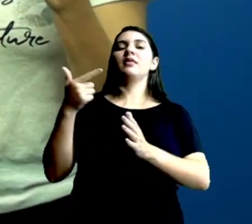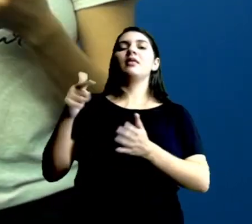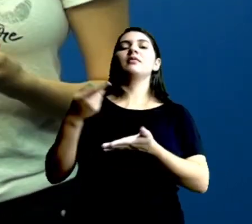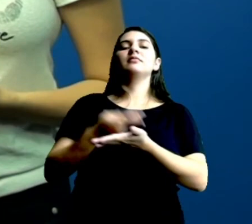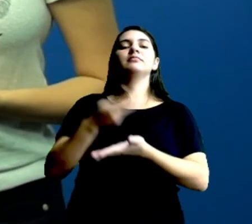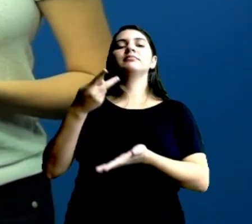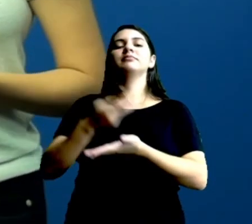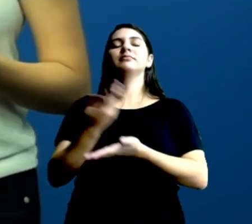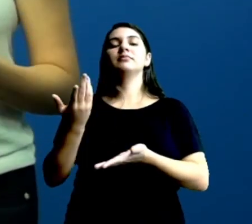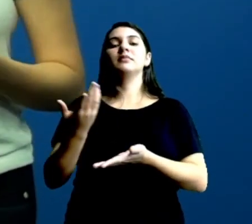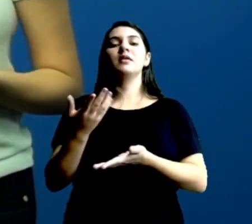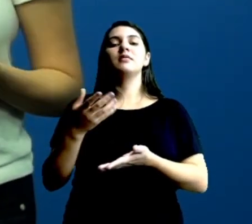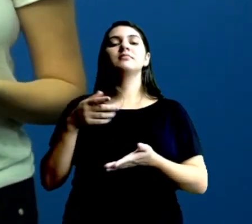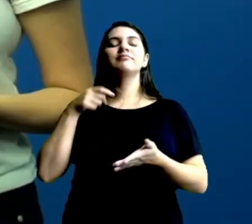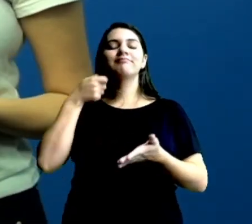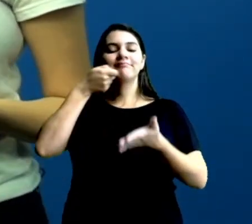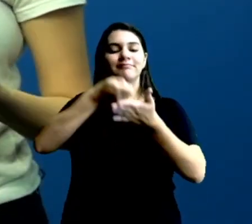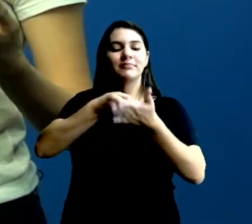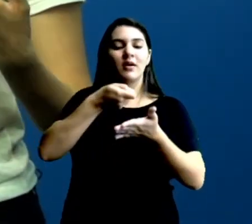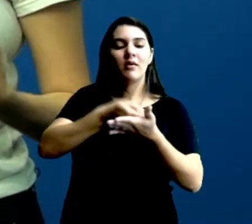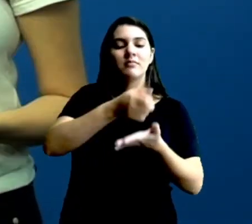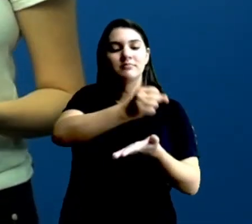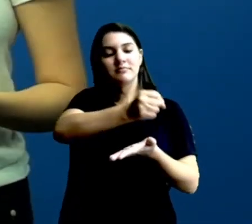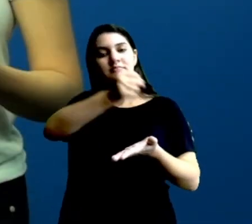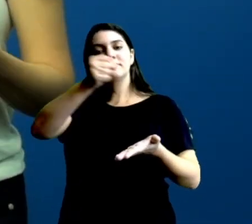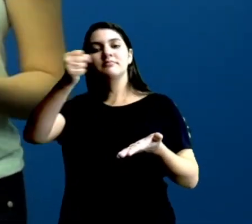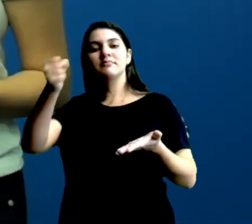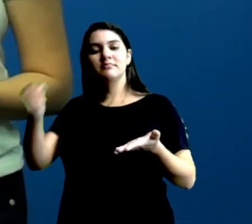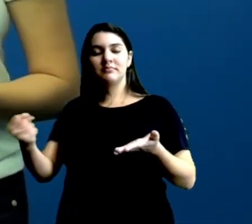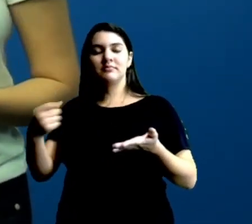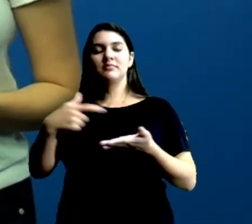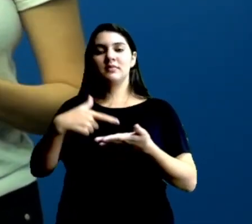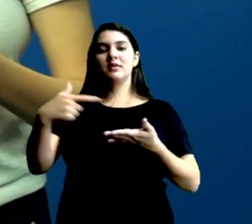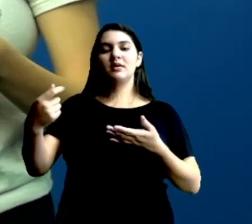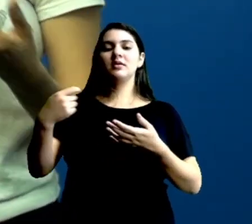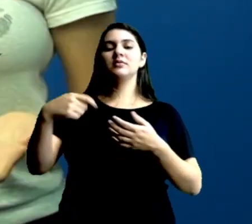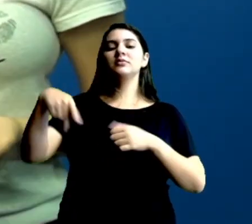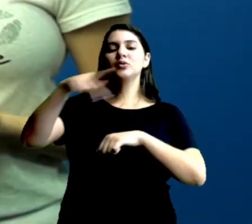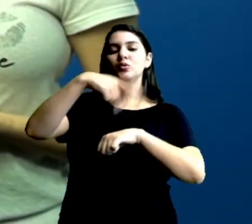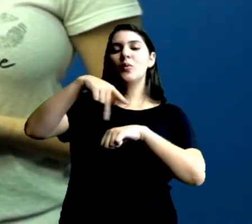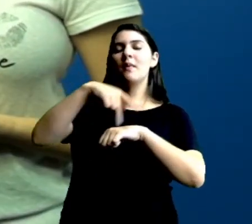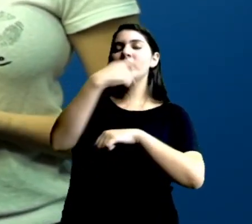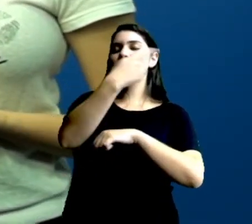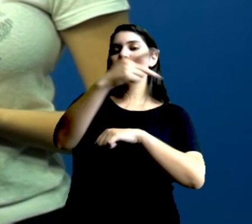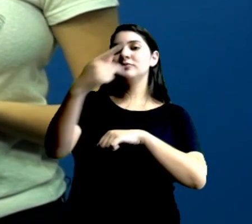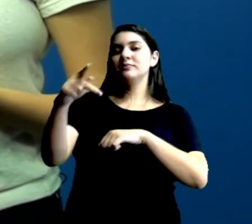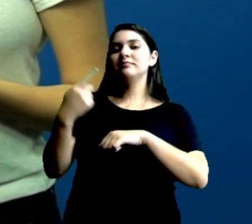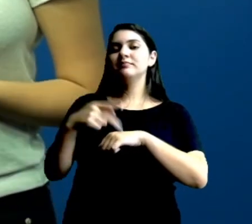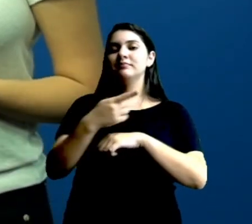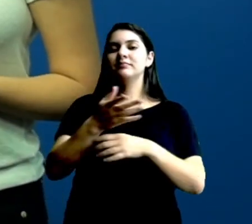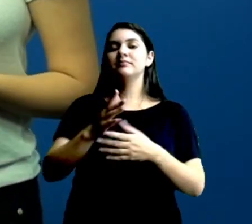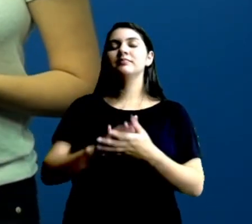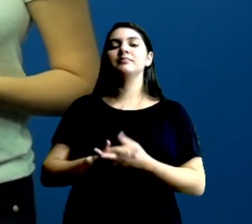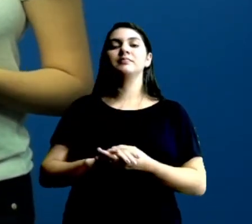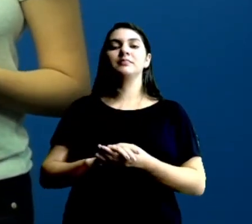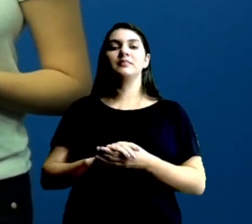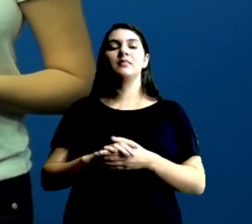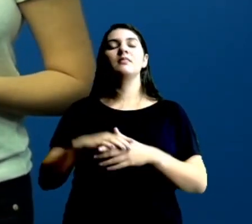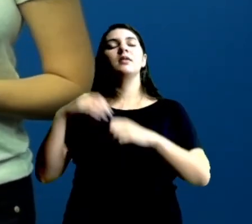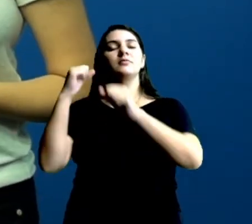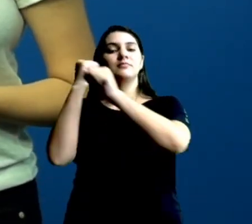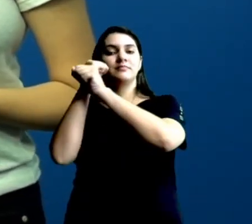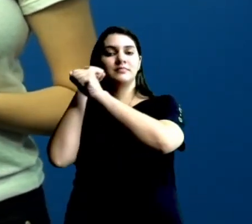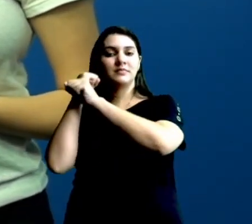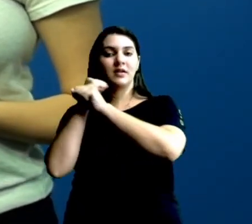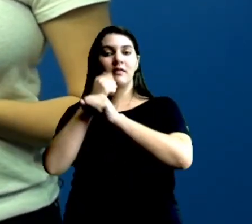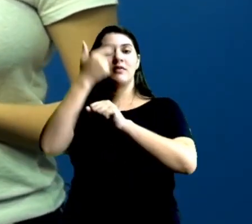isso. Eles foram obrigados a sair do continente dele, dos países que eles viviam, para ser escravo